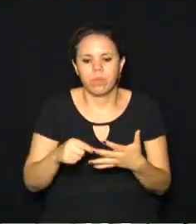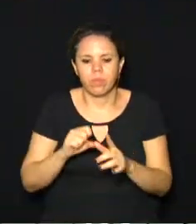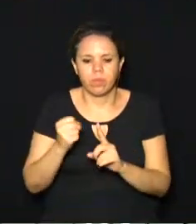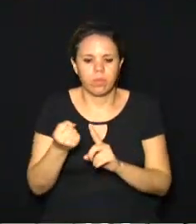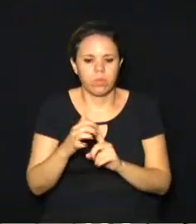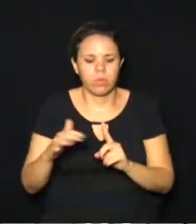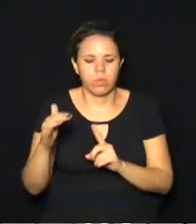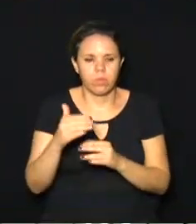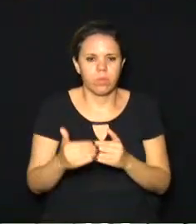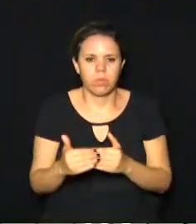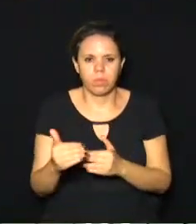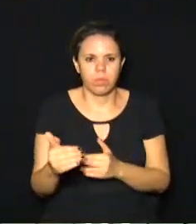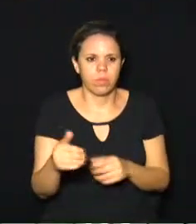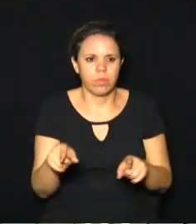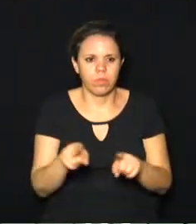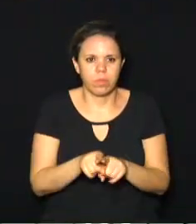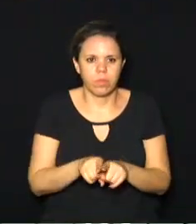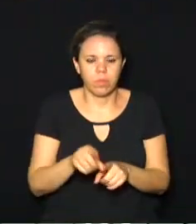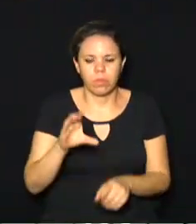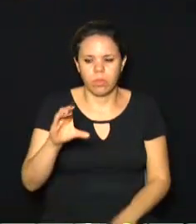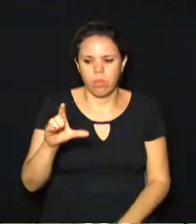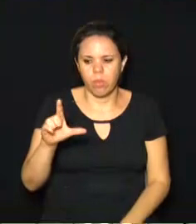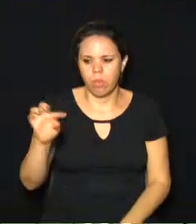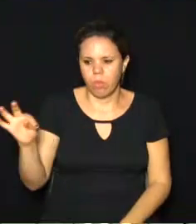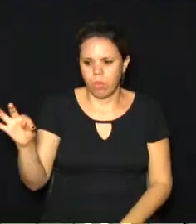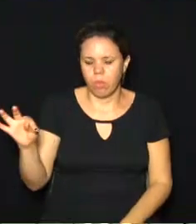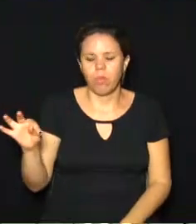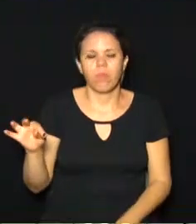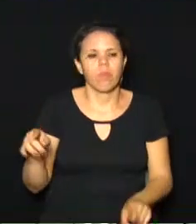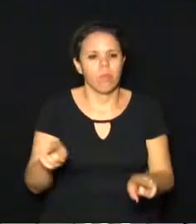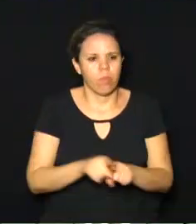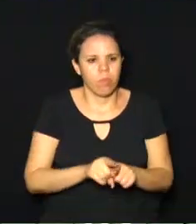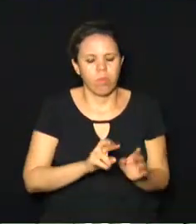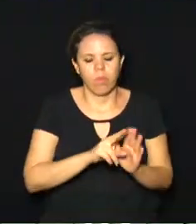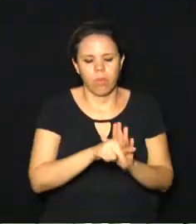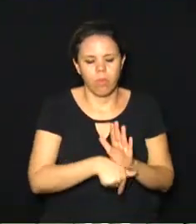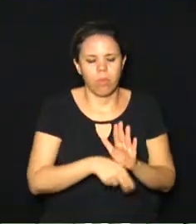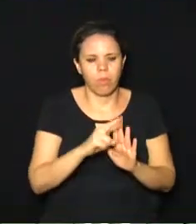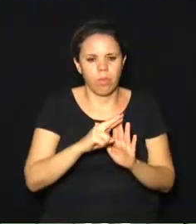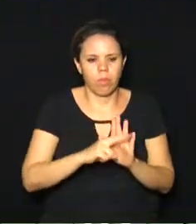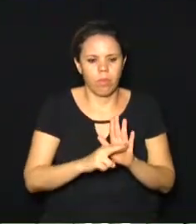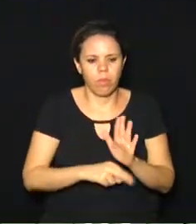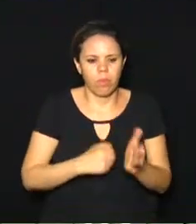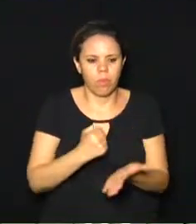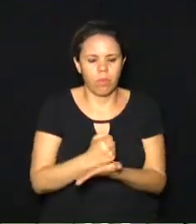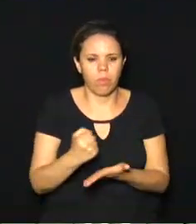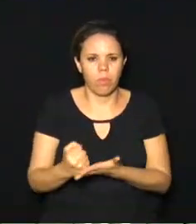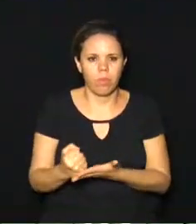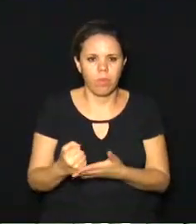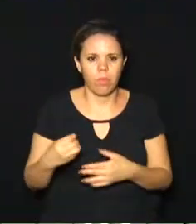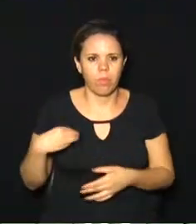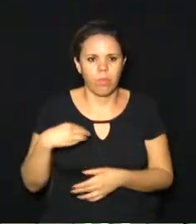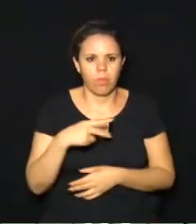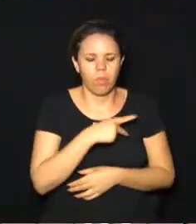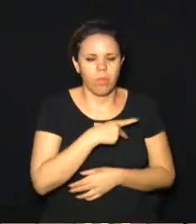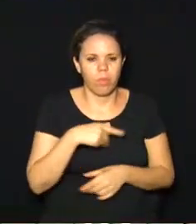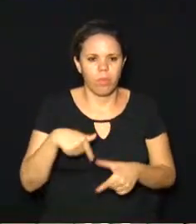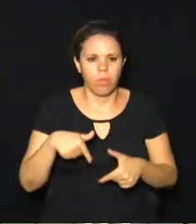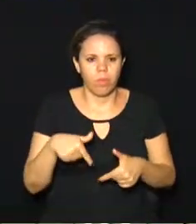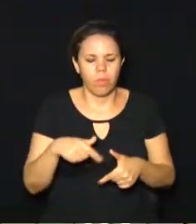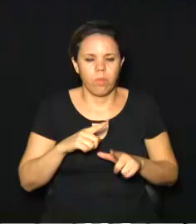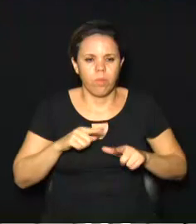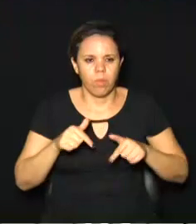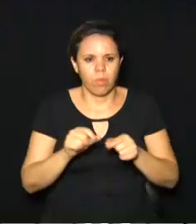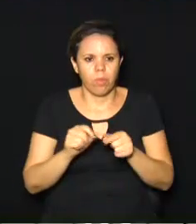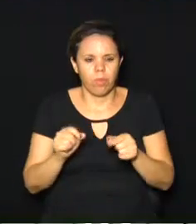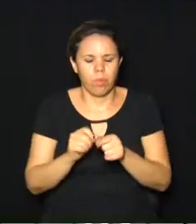a partir tanto da CLT, mas também mesmo nos outros regimes de contratação, o Ministério Público do Trabalho tem atuado no sentido